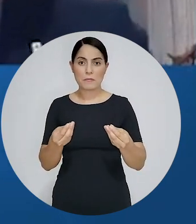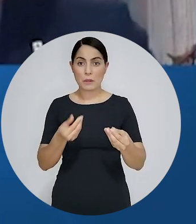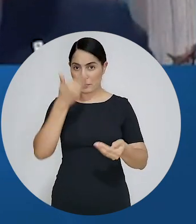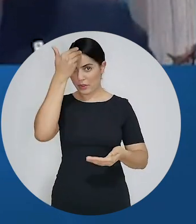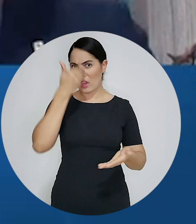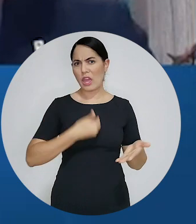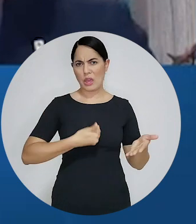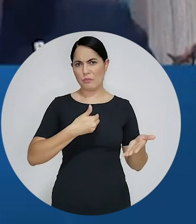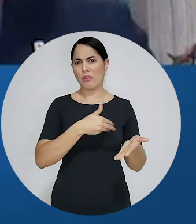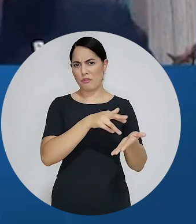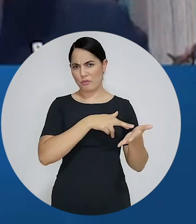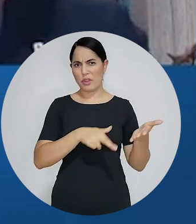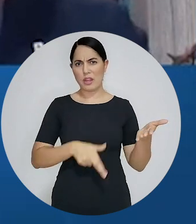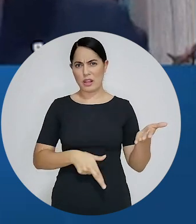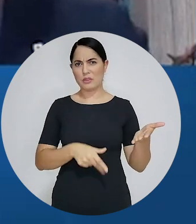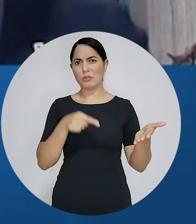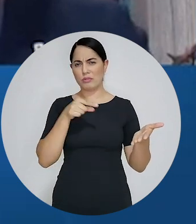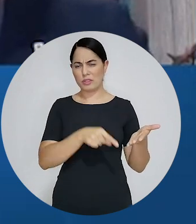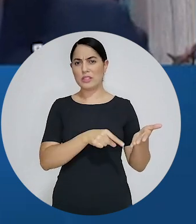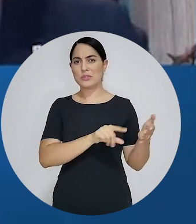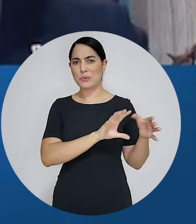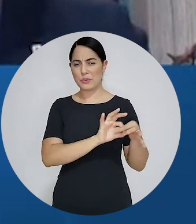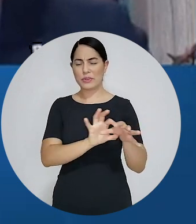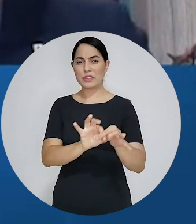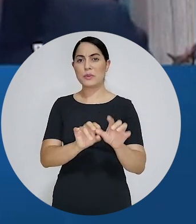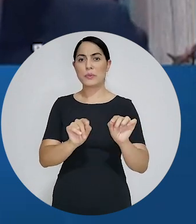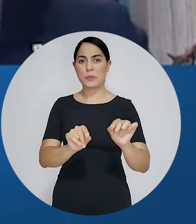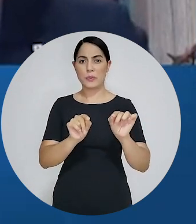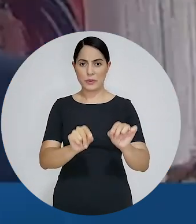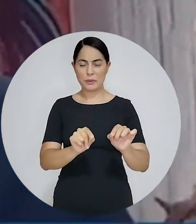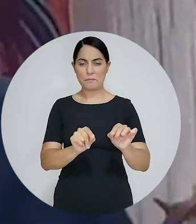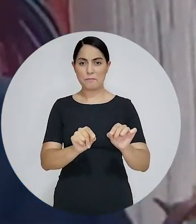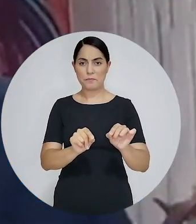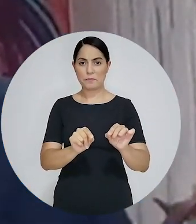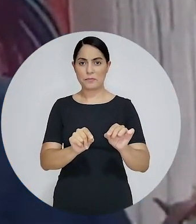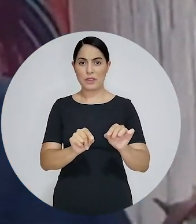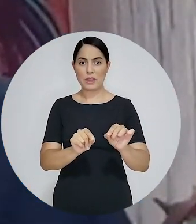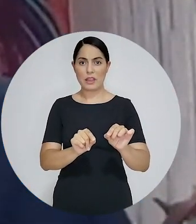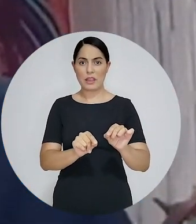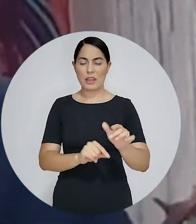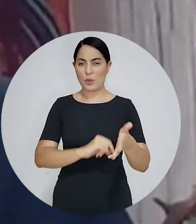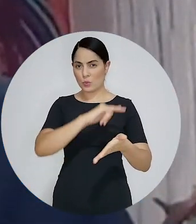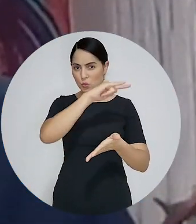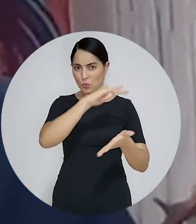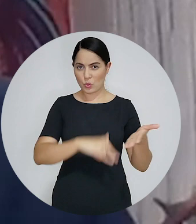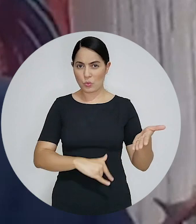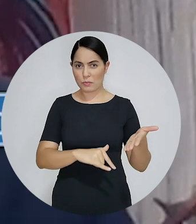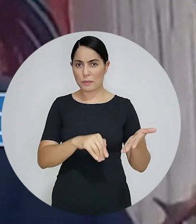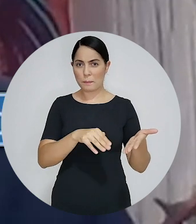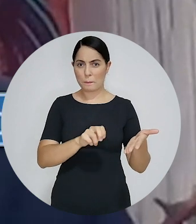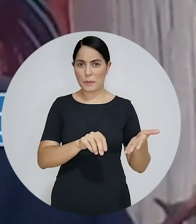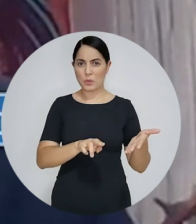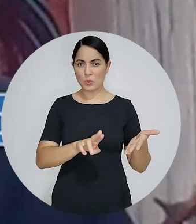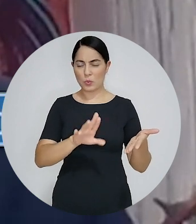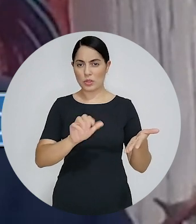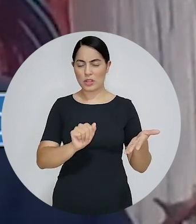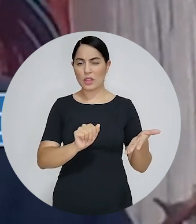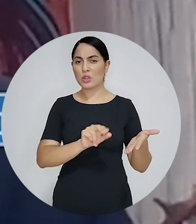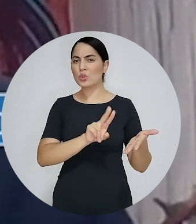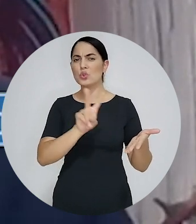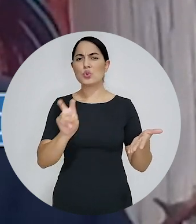parte como eu fui o relator do processo da minuta de resolução que